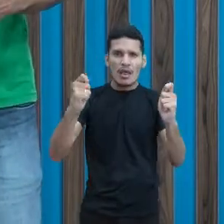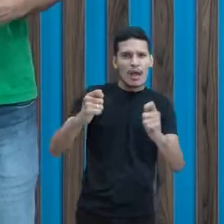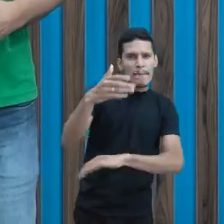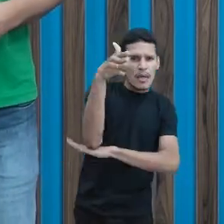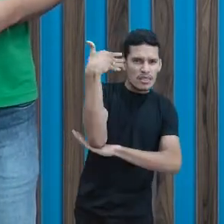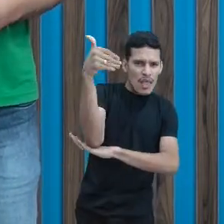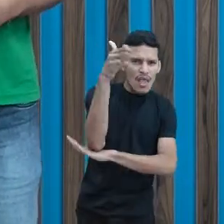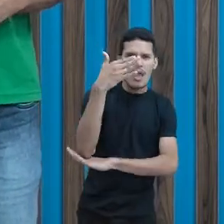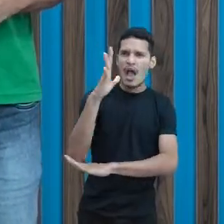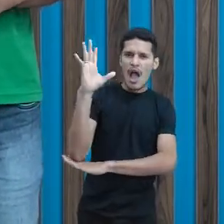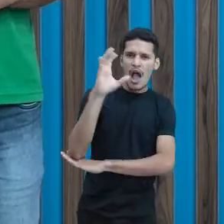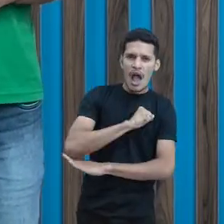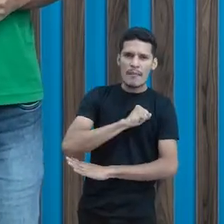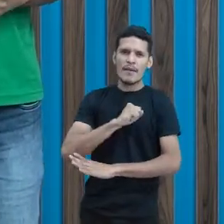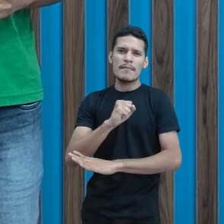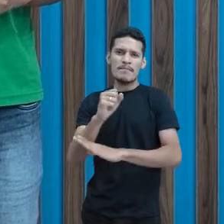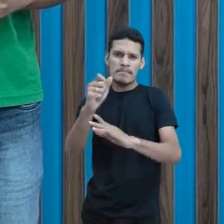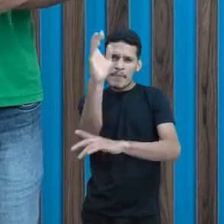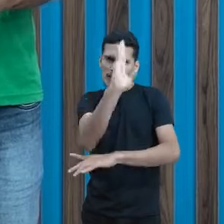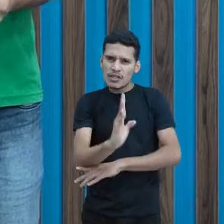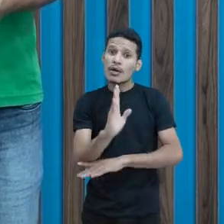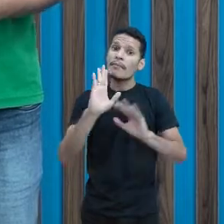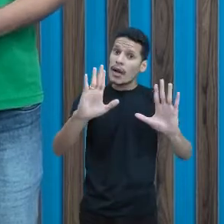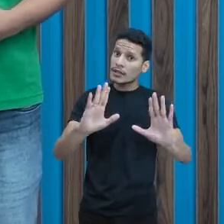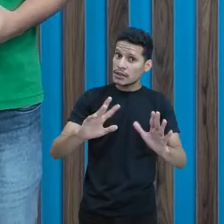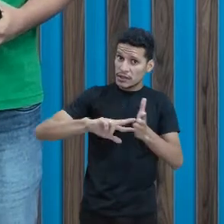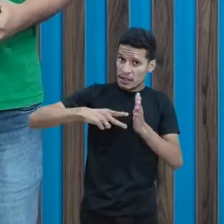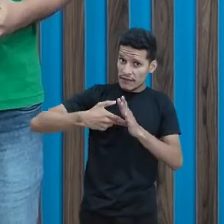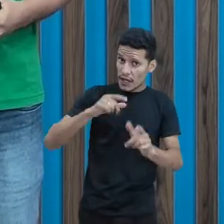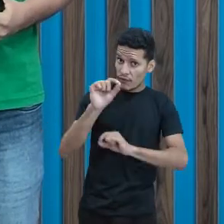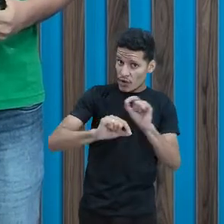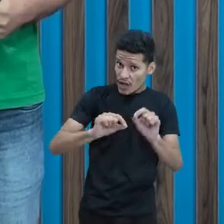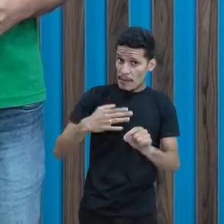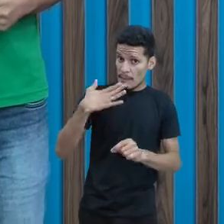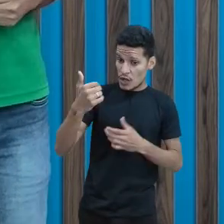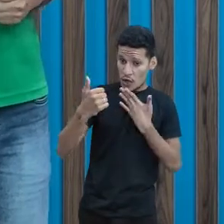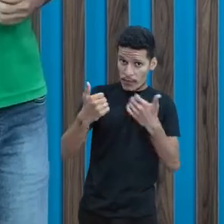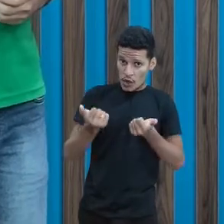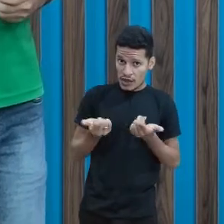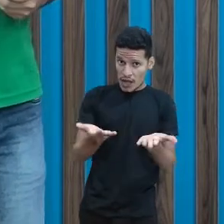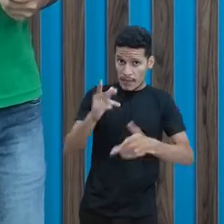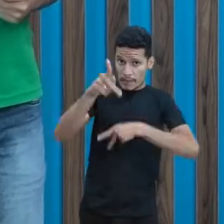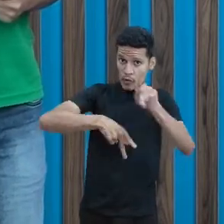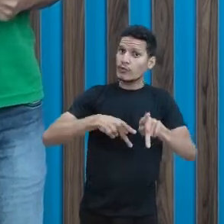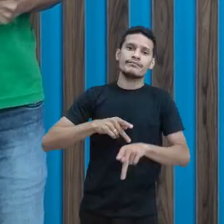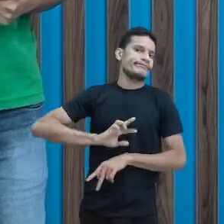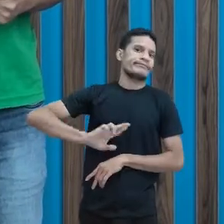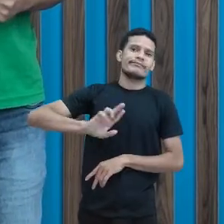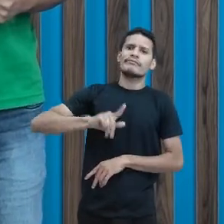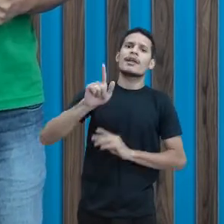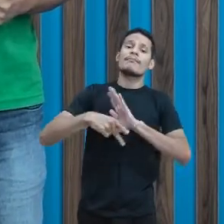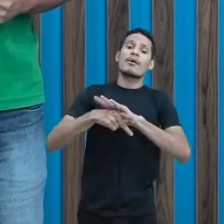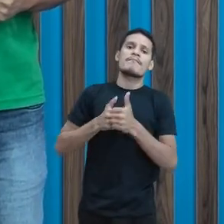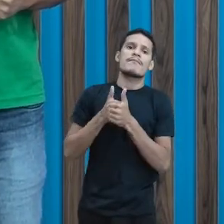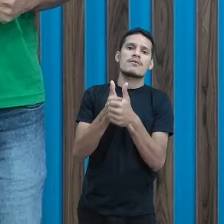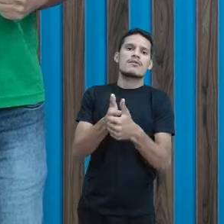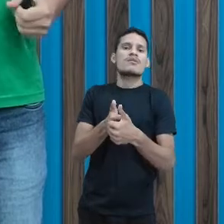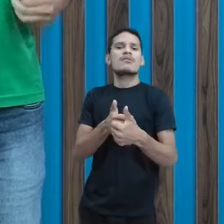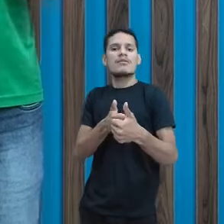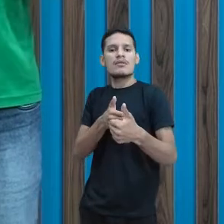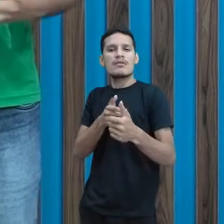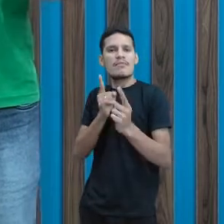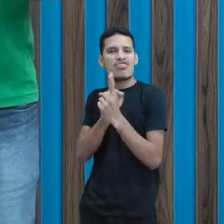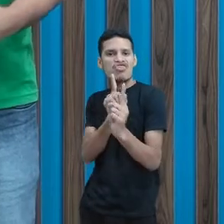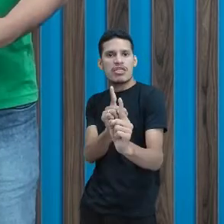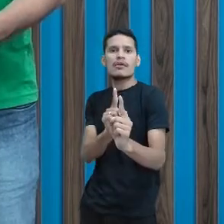ame o Brasil e tal. Ao mesmo tempo, isso não significava que o melhor estava sendo feito pelo povo, muito pelo contrário, era uma perseguição que acontecia. Né?